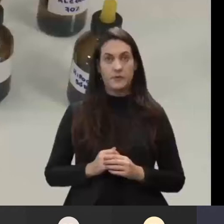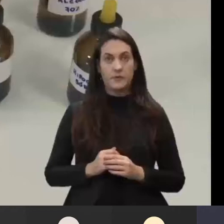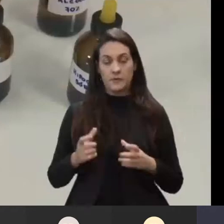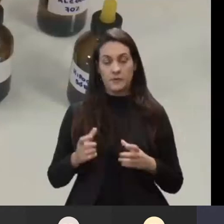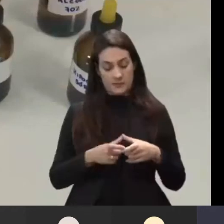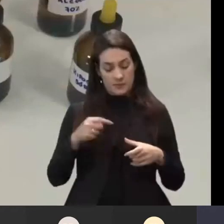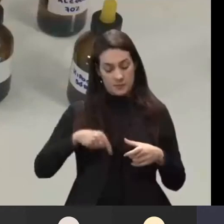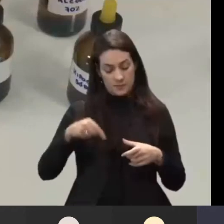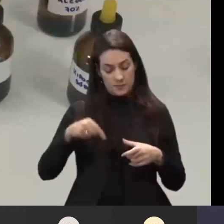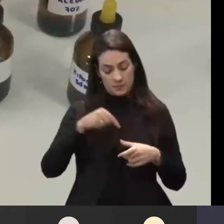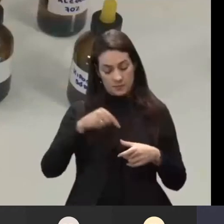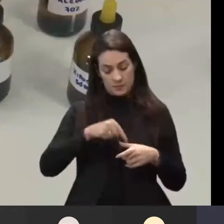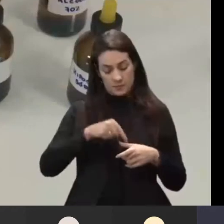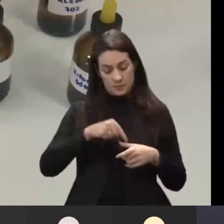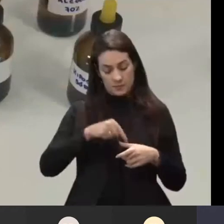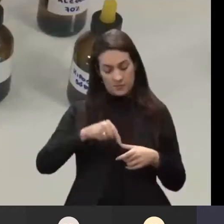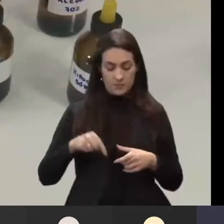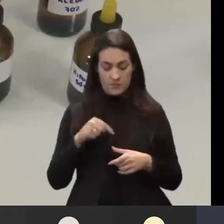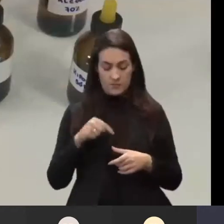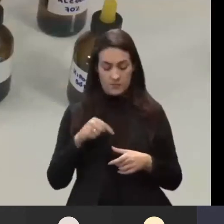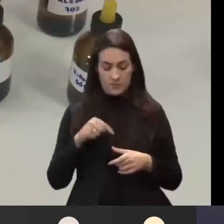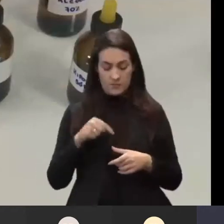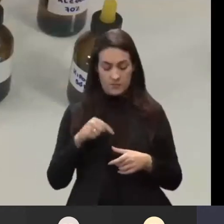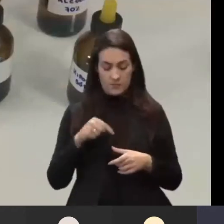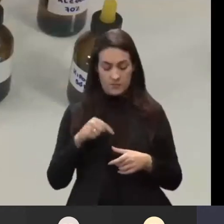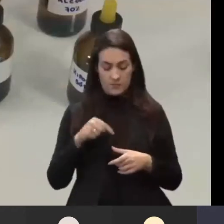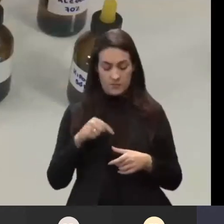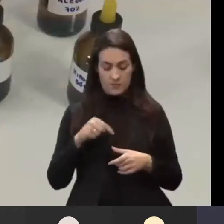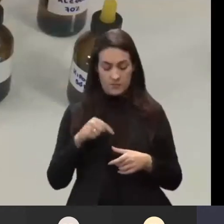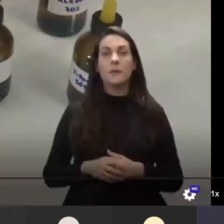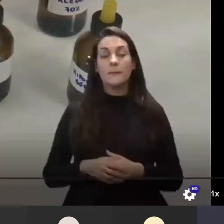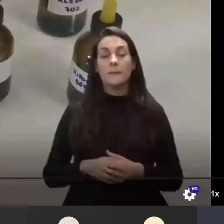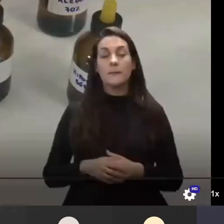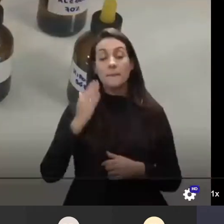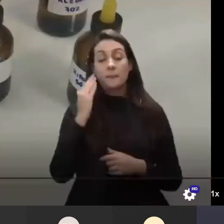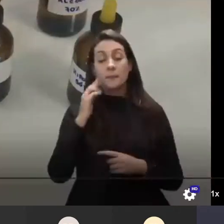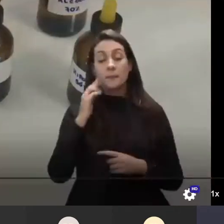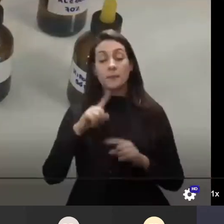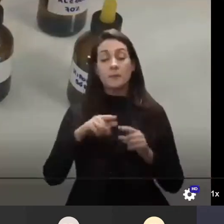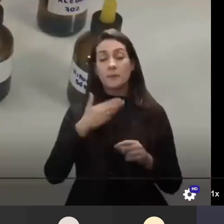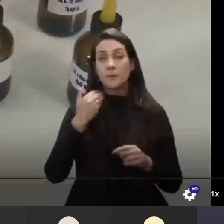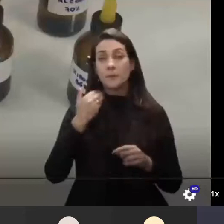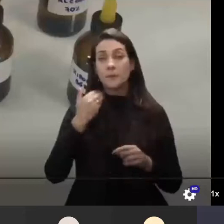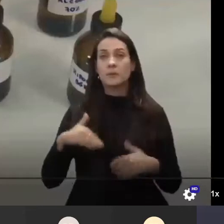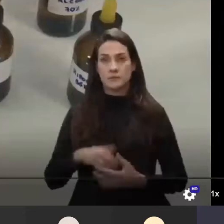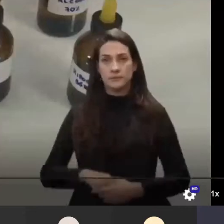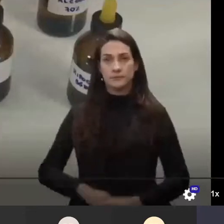para saber quais são as soluções desinfetantes que você está colocando na plaquinha.